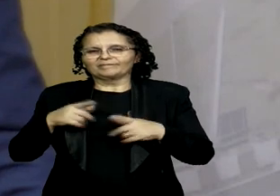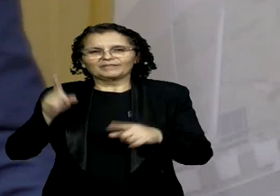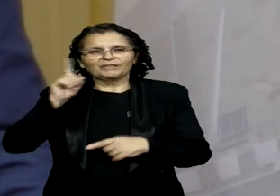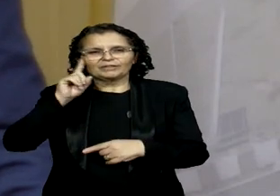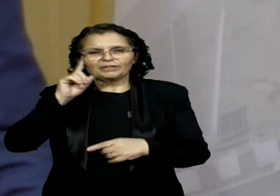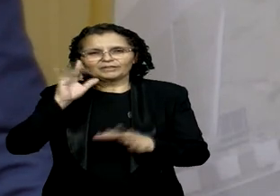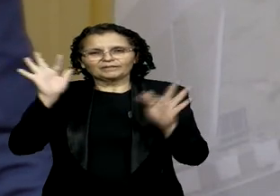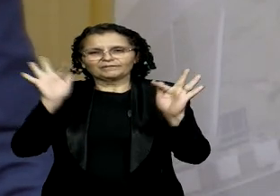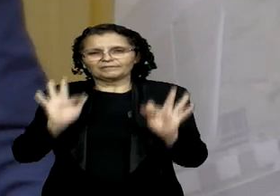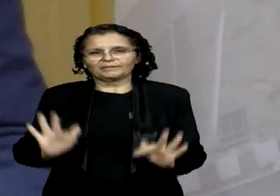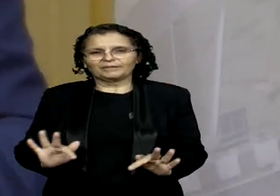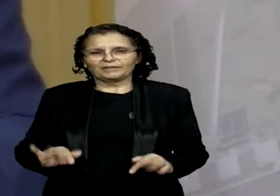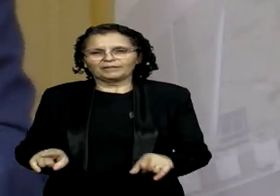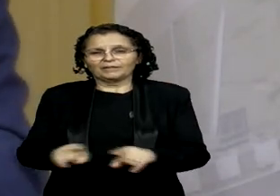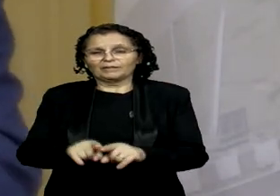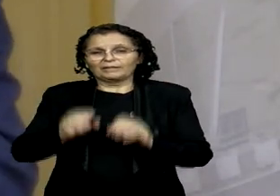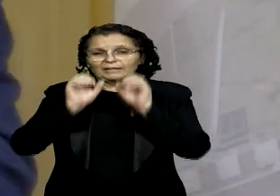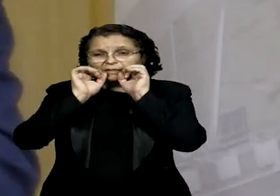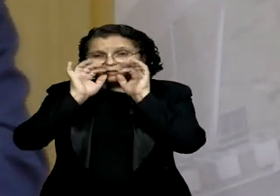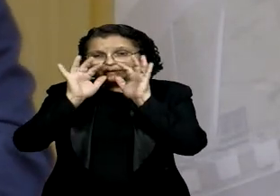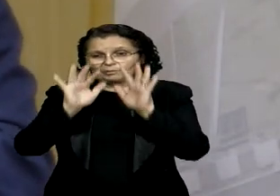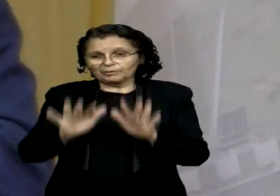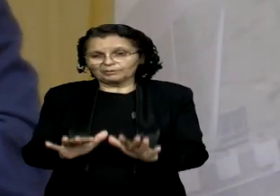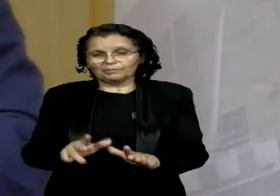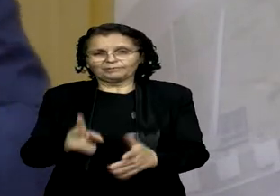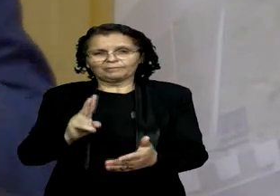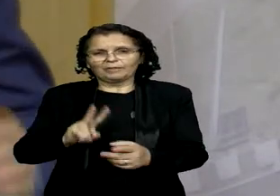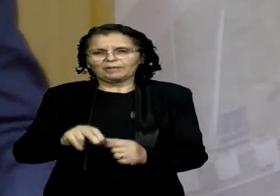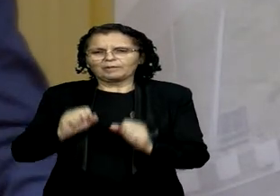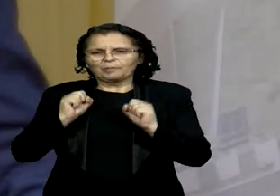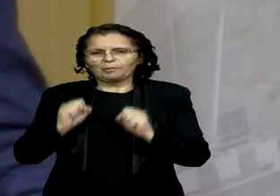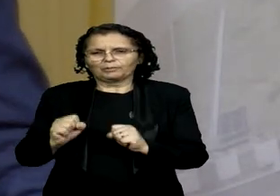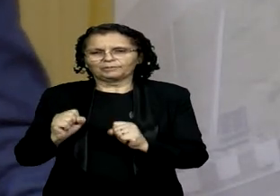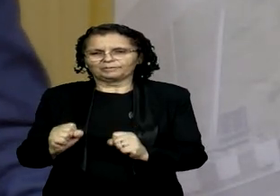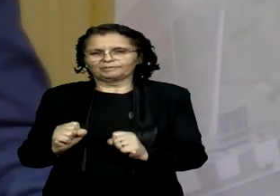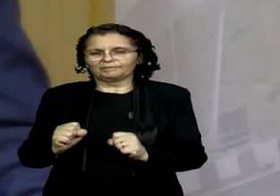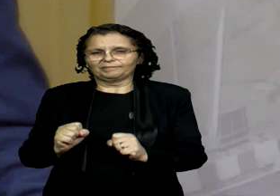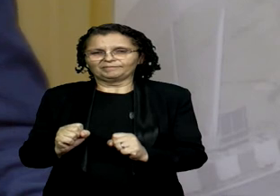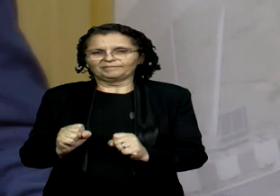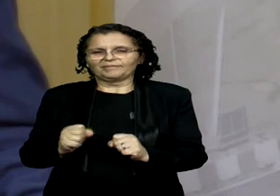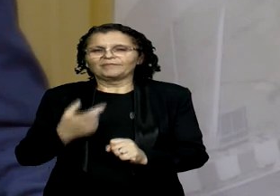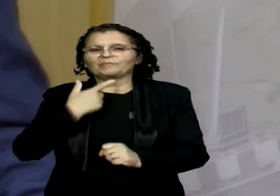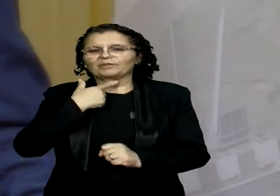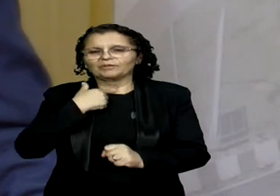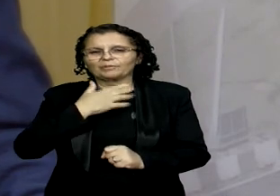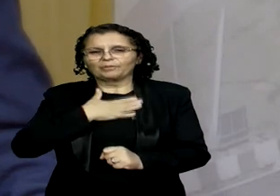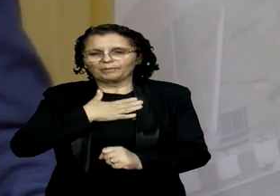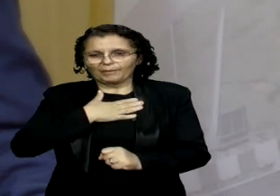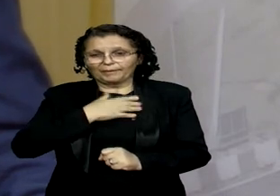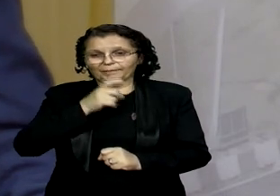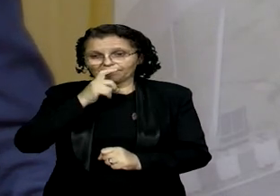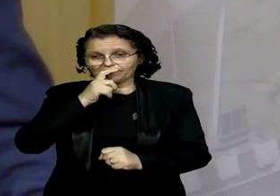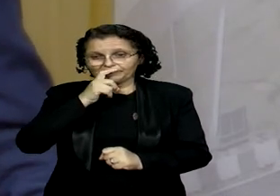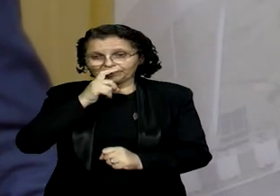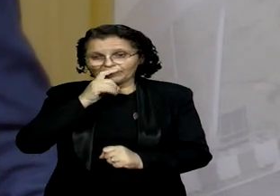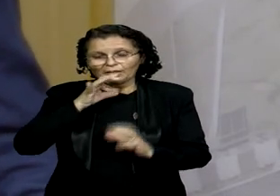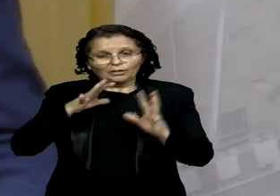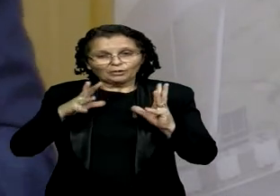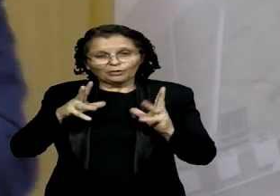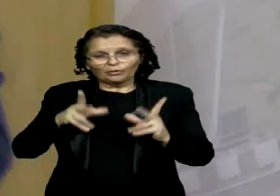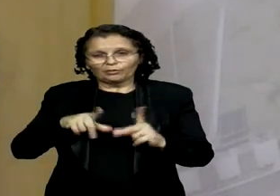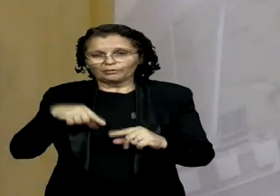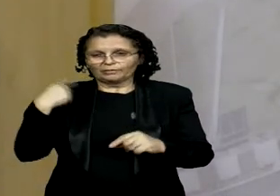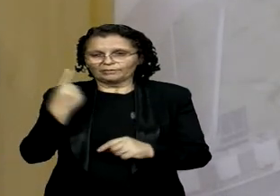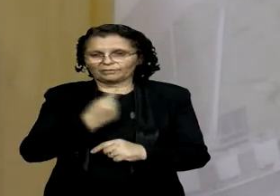dias muito felizes, que Deus abençoe vocês poderosamente. Esse é o desejo do coração do papai e de toda a